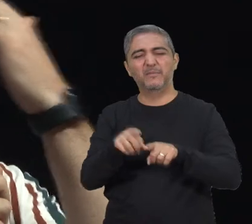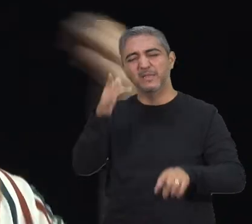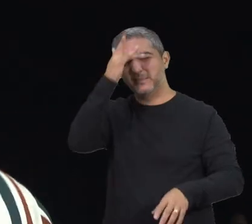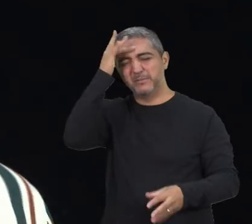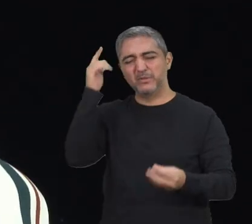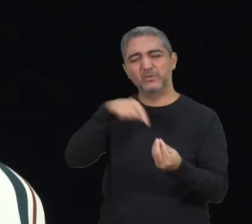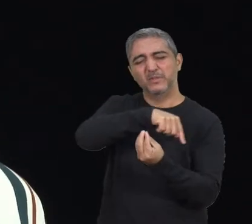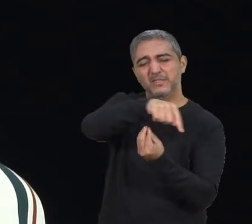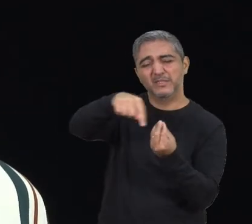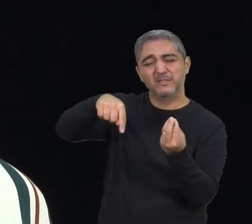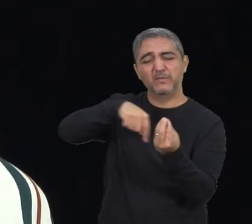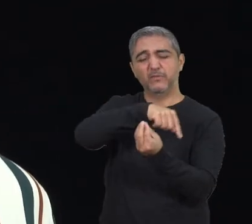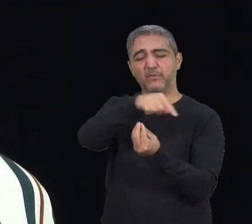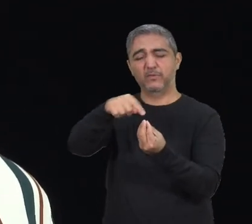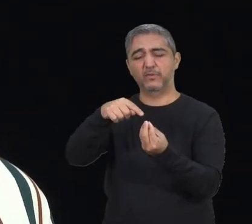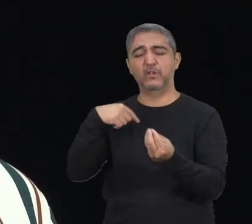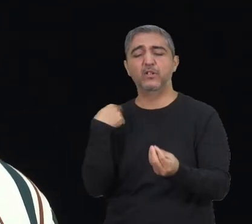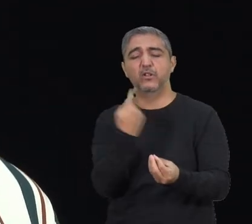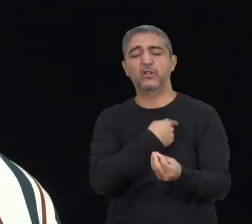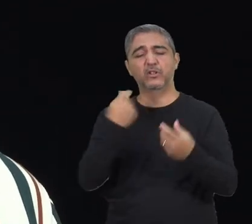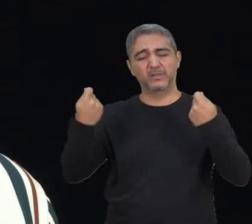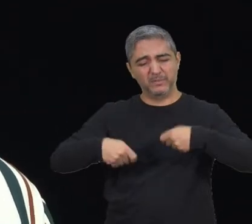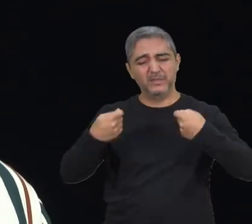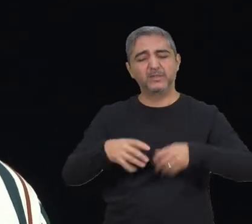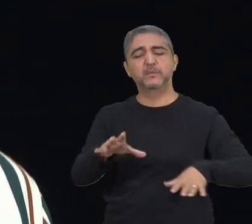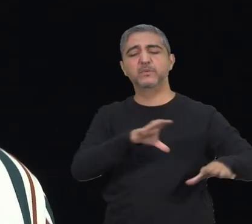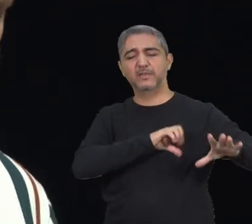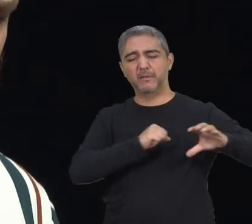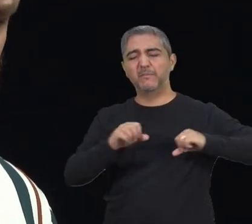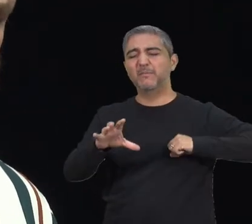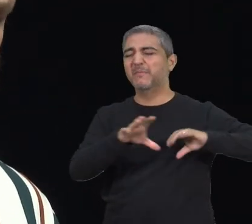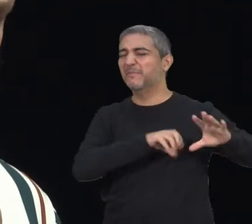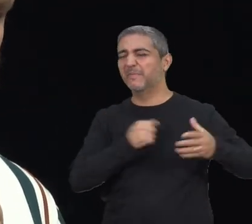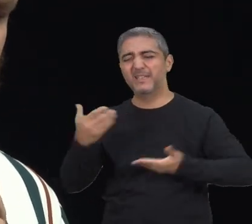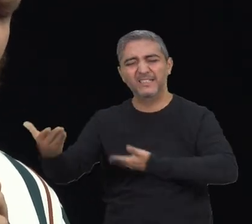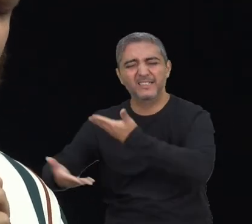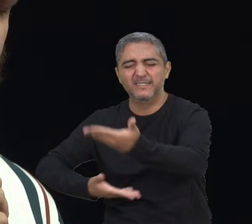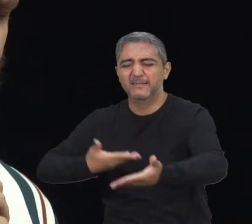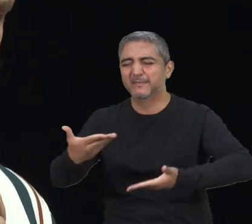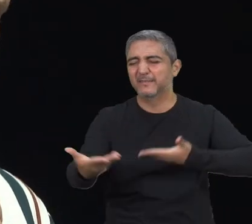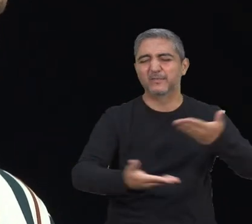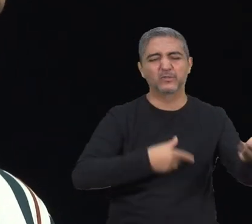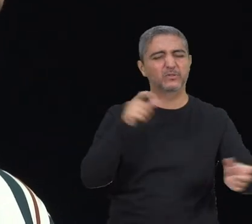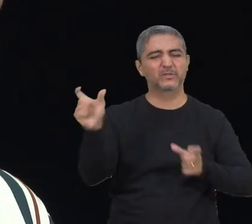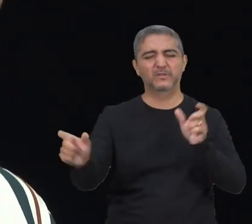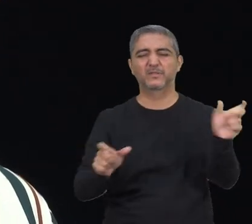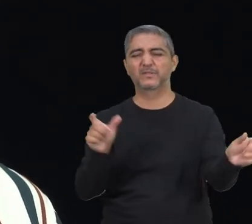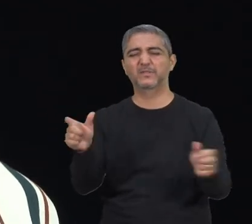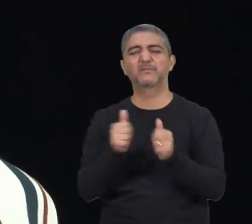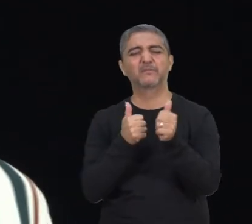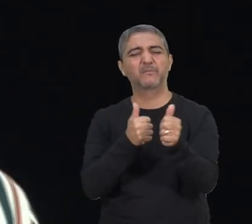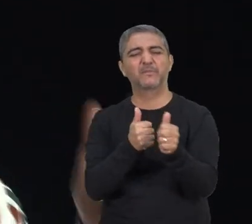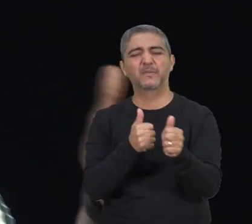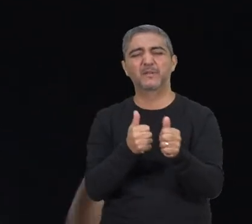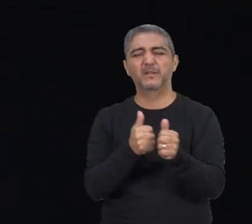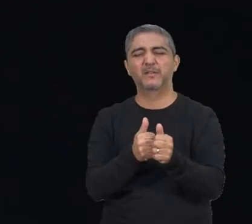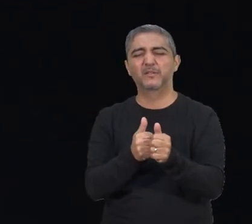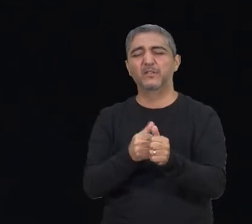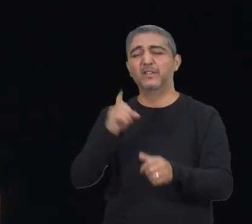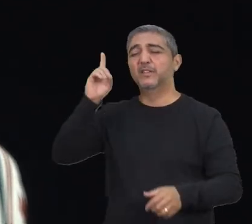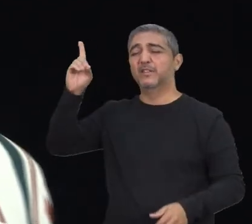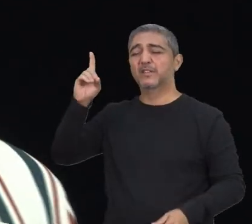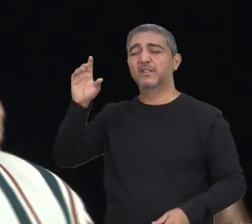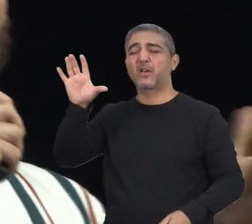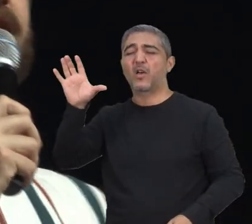nós amamos a nós mesmos. Esse é o nosso grande desafio. Nos ajuda nisso a partir de hoje, Deus. E agora que o amor de Deus